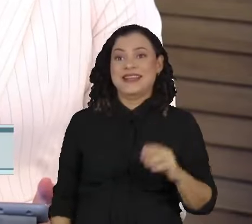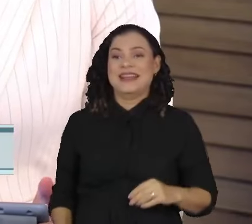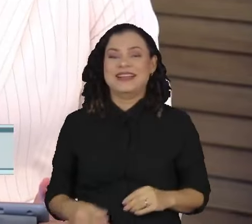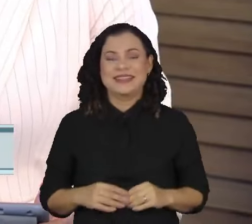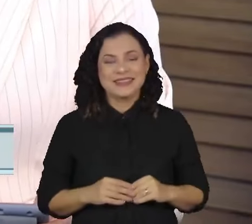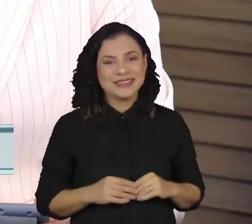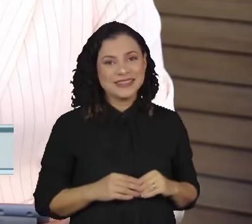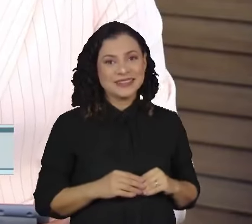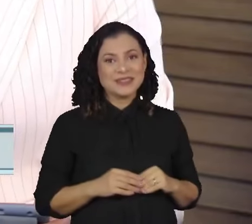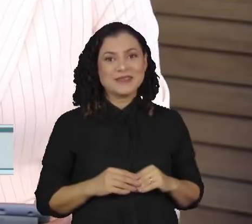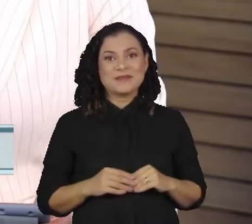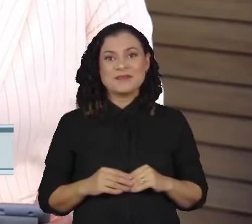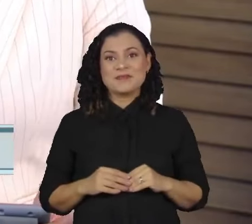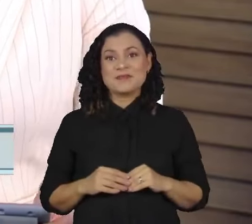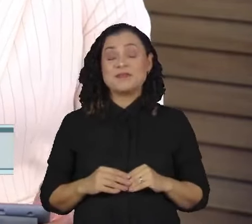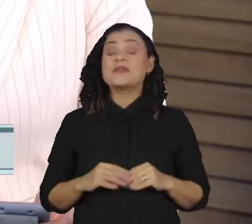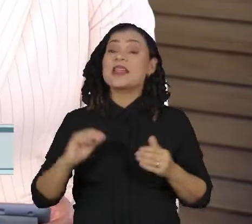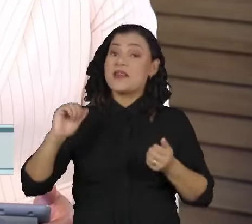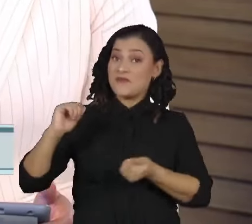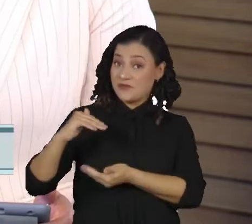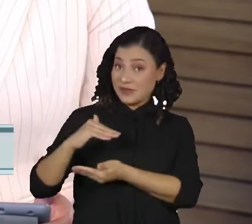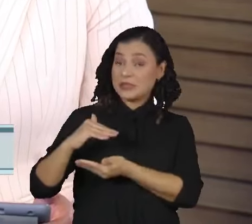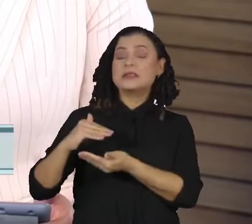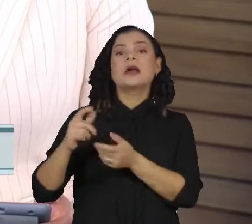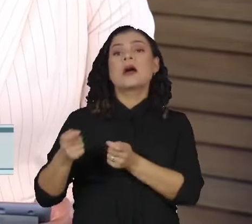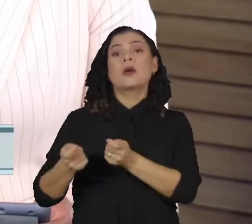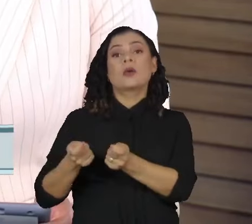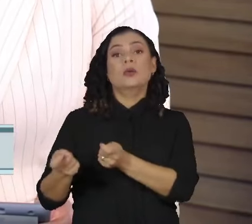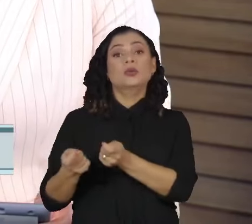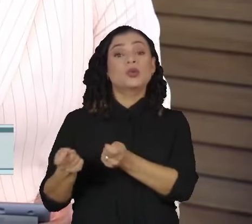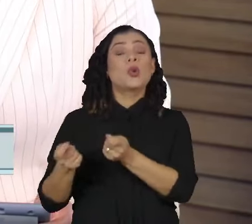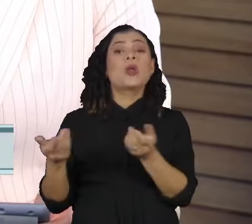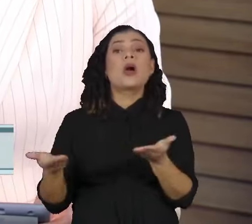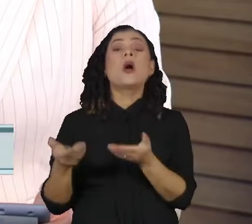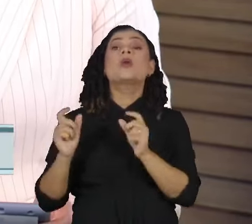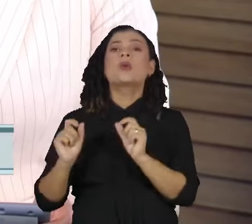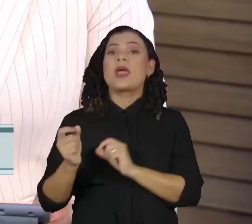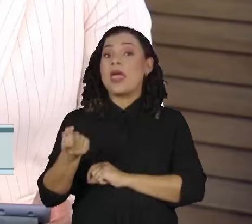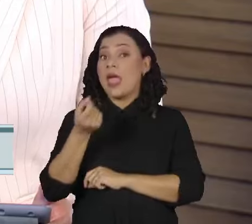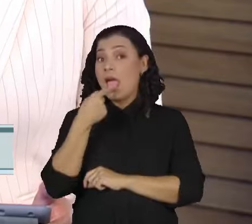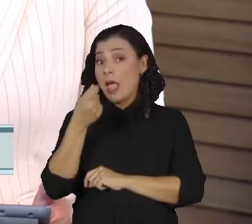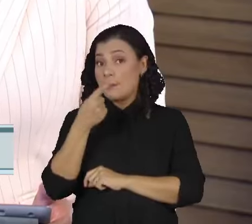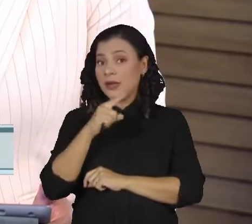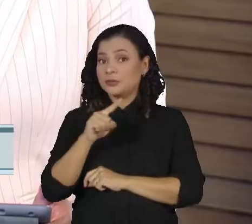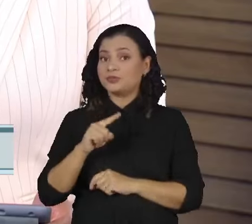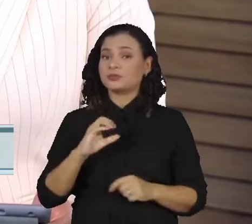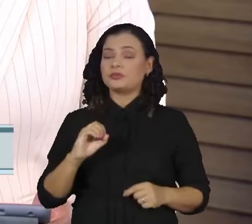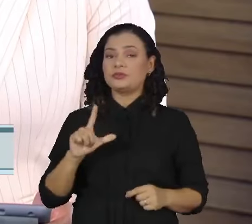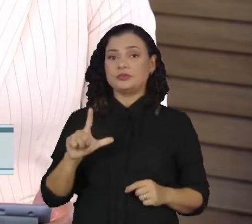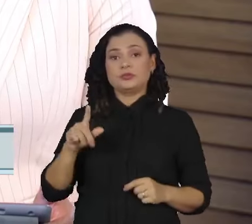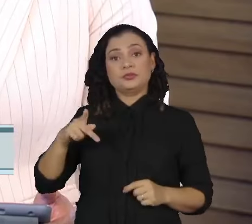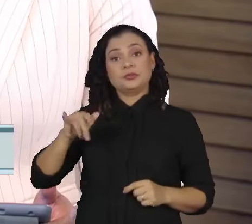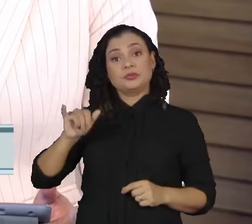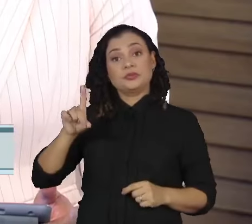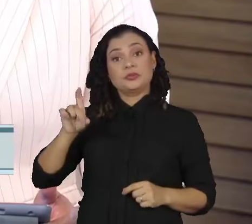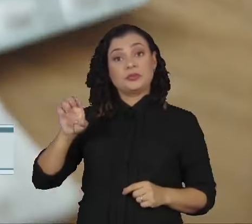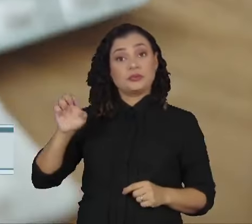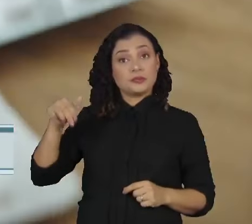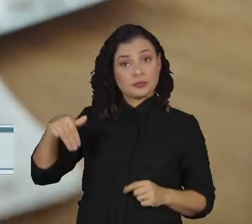A Anvisa aumentou o controle de venda do medicamento Zolpidem. O remédio é usado no tratamento de